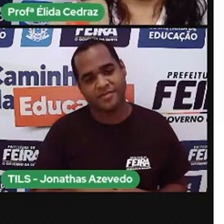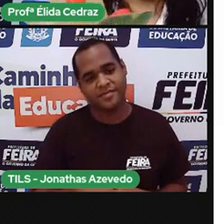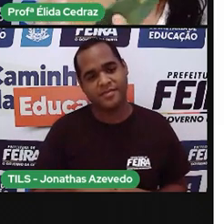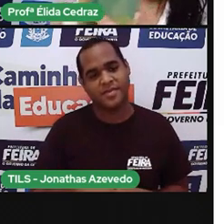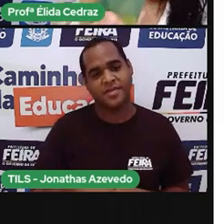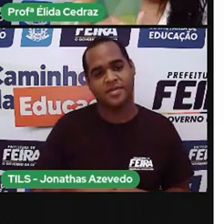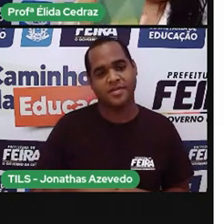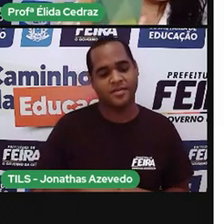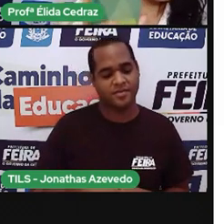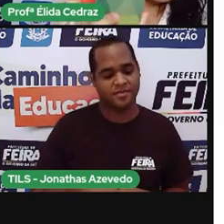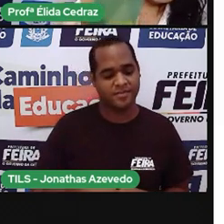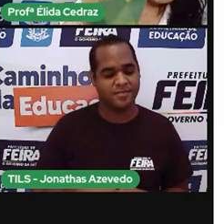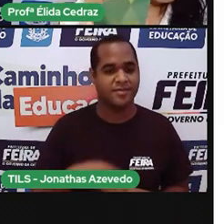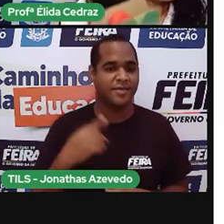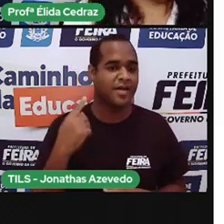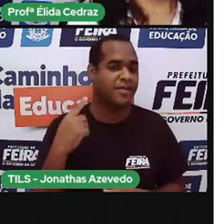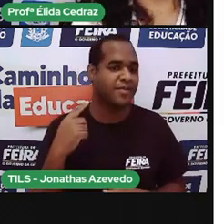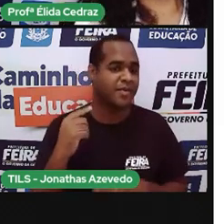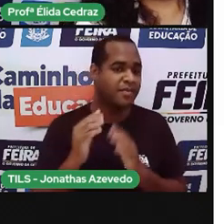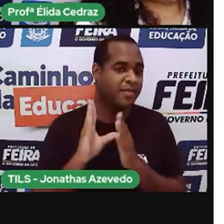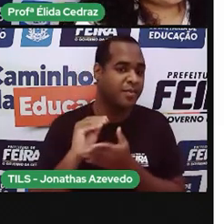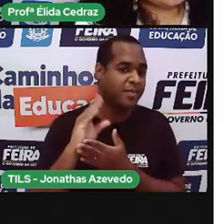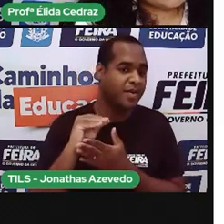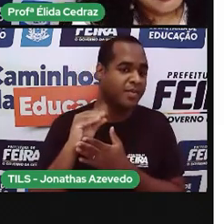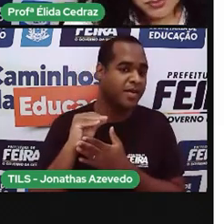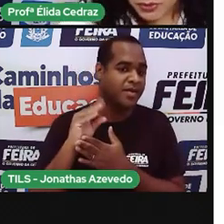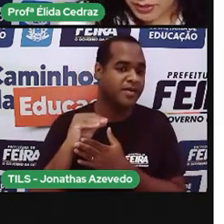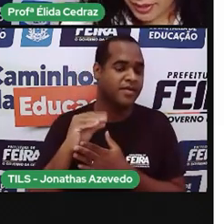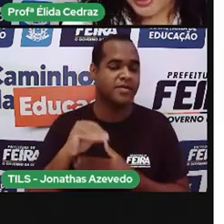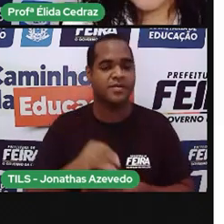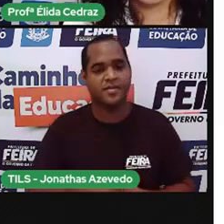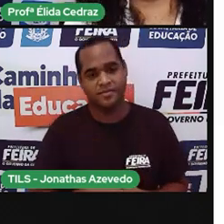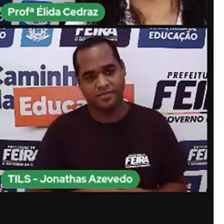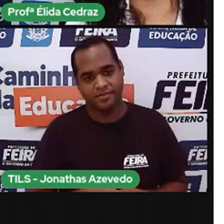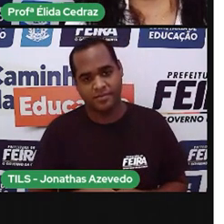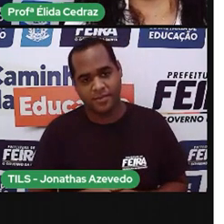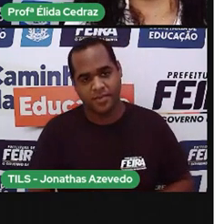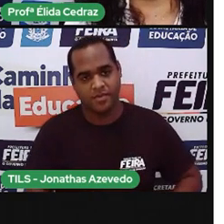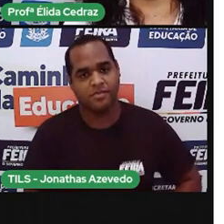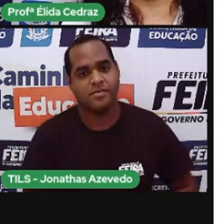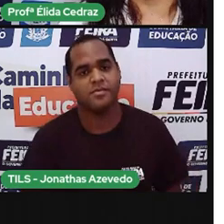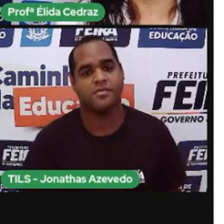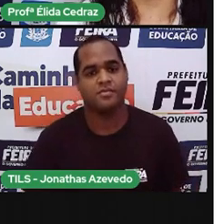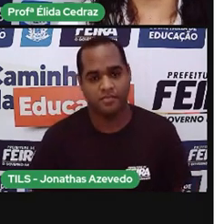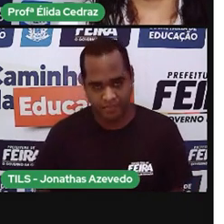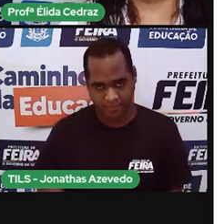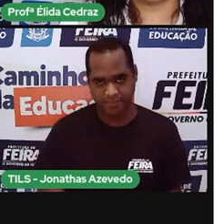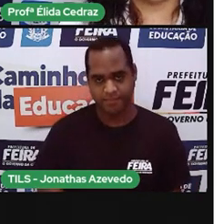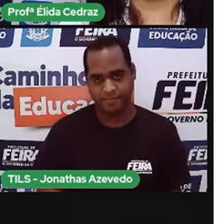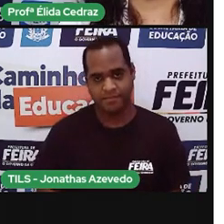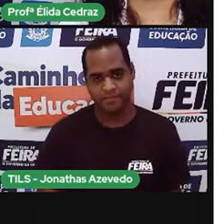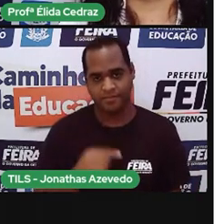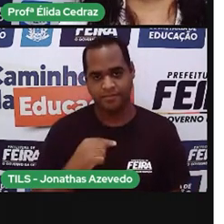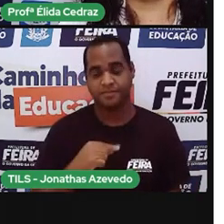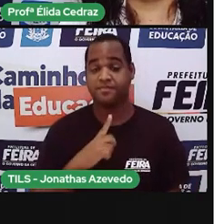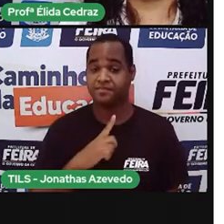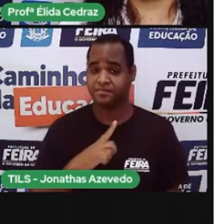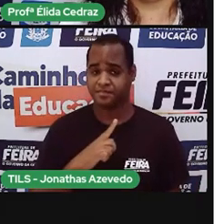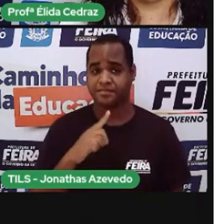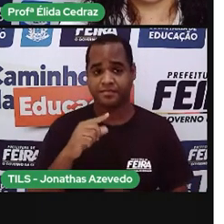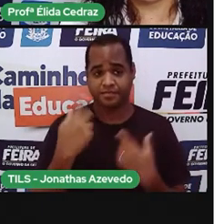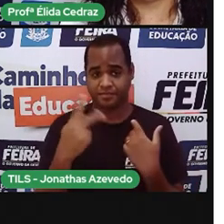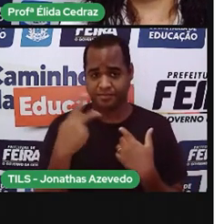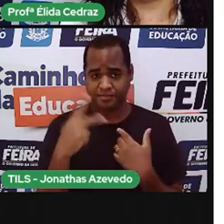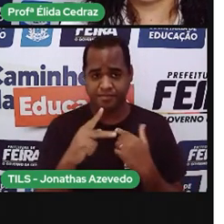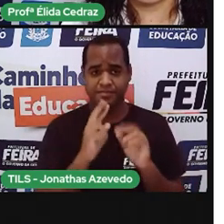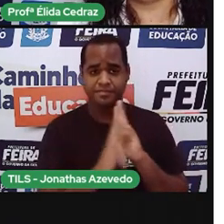o seu instrumentos musicais e nessas atividades vocês